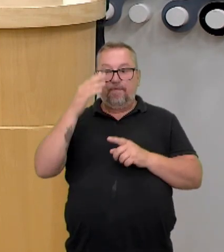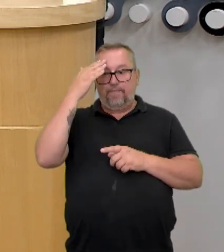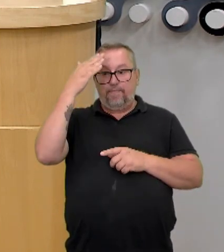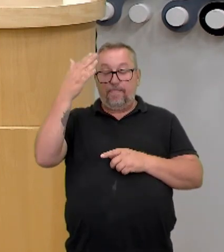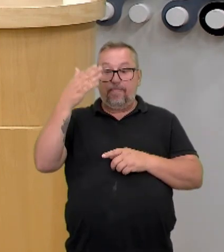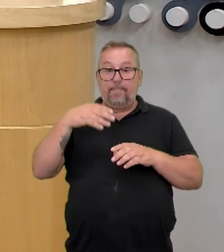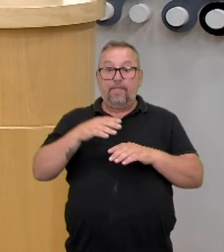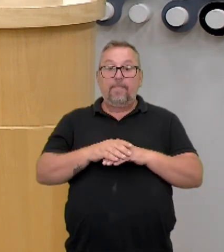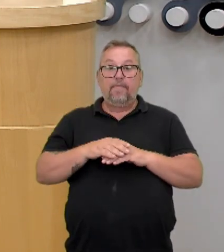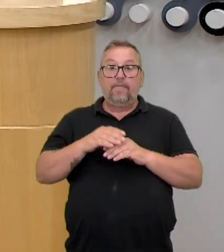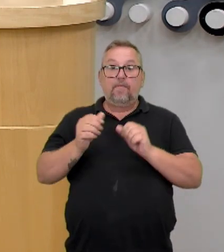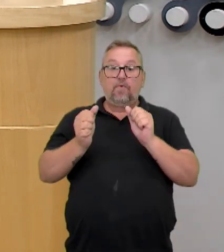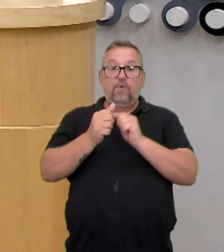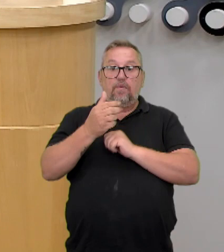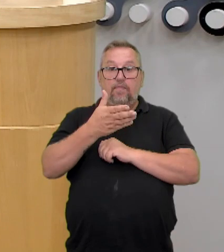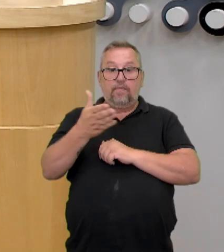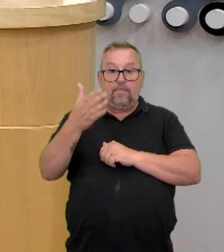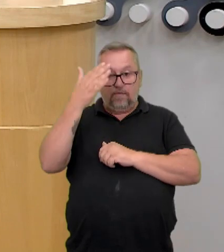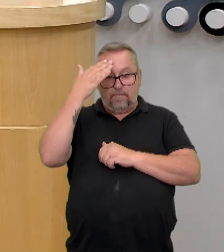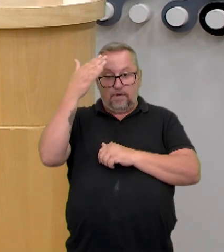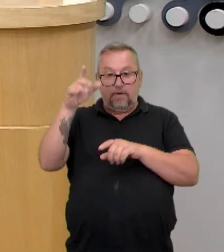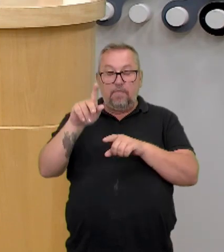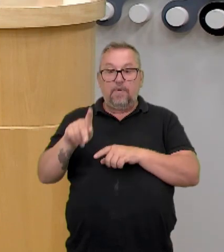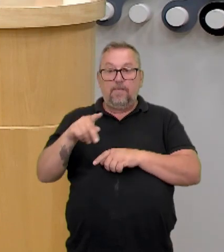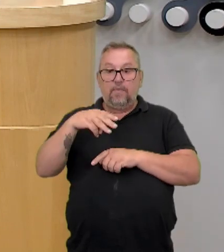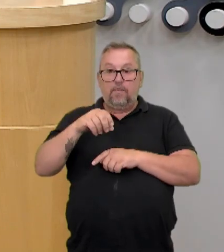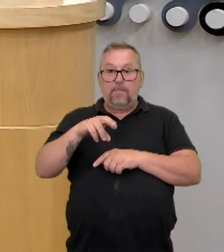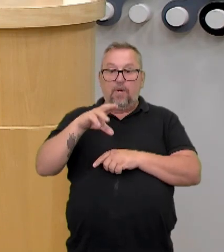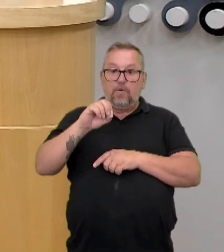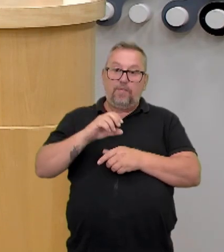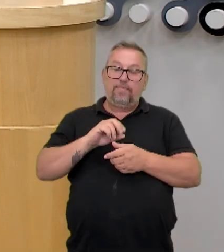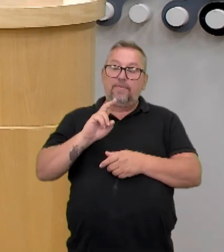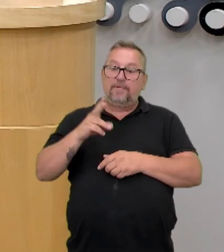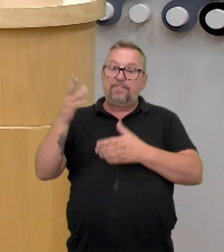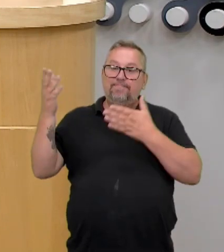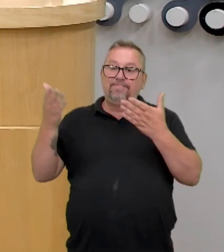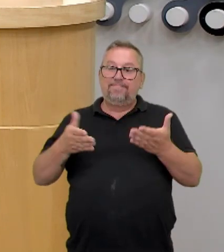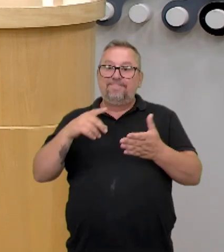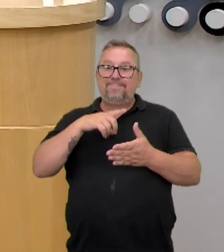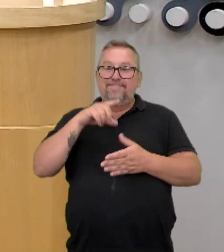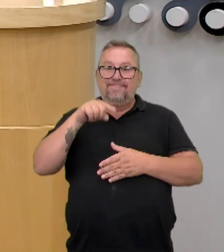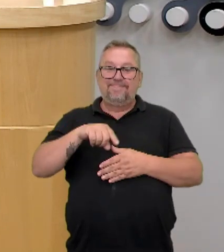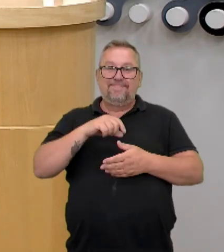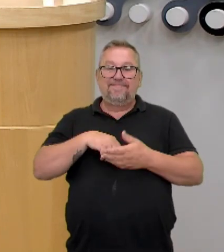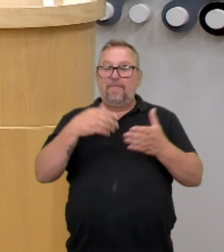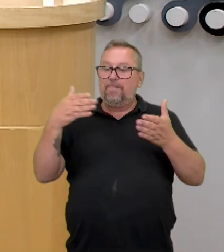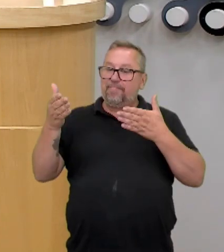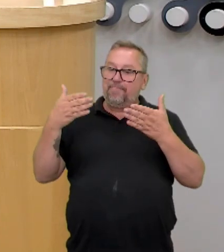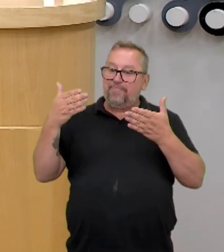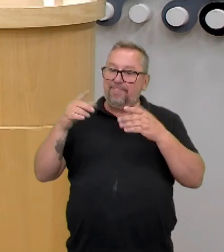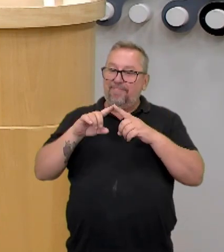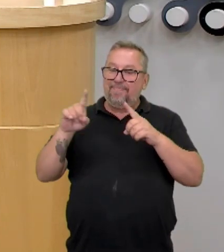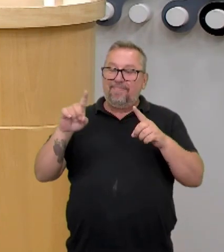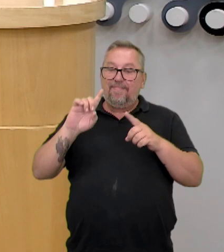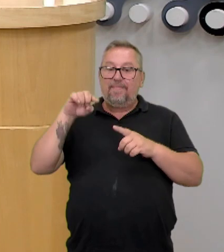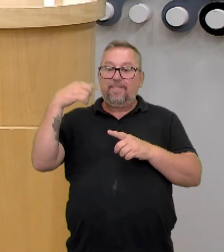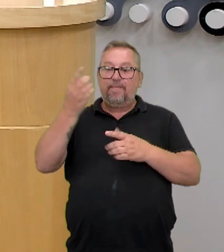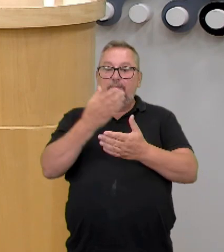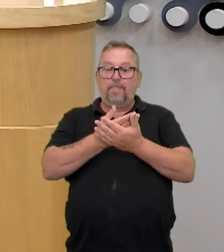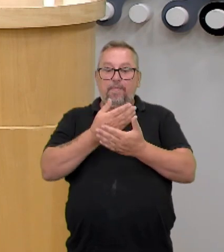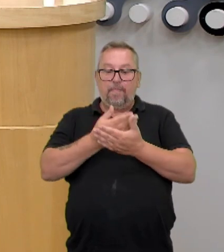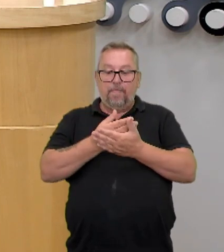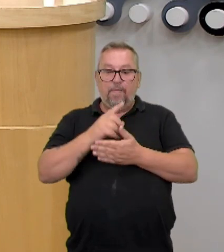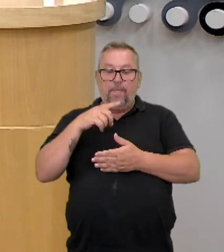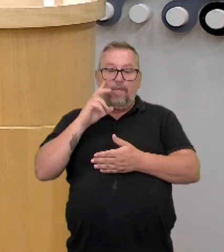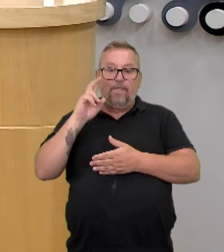Brigadão pela companhia de vocês. Obrigado, professor Mauro. Eu agradeço sempre convidar, estou presente. Maravilhoso bate-papo. E é isso aí. Na próxima aula